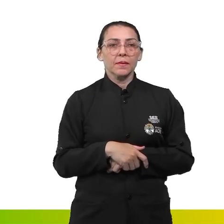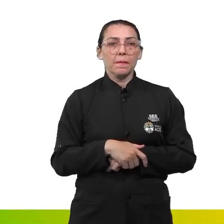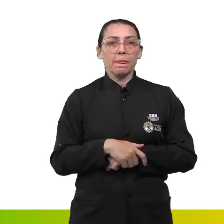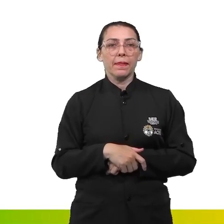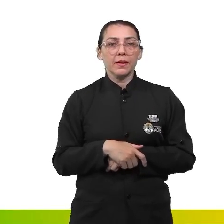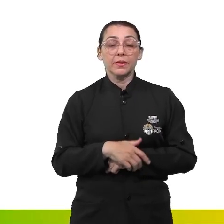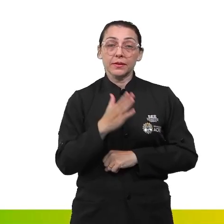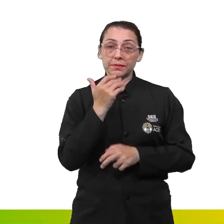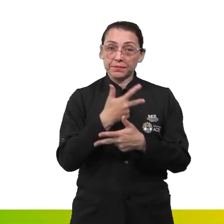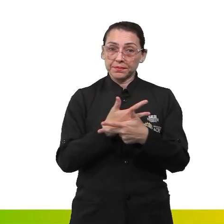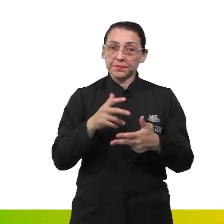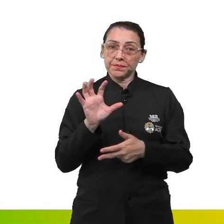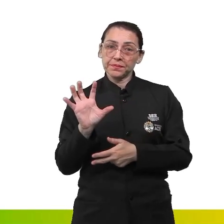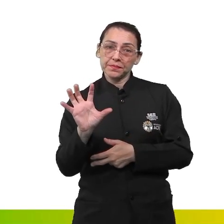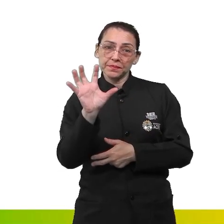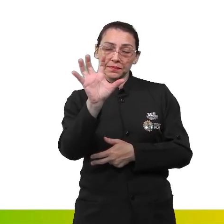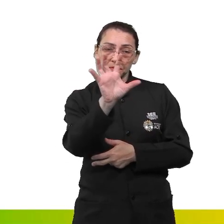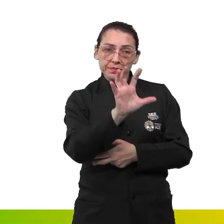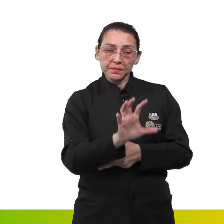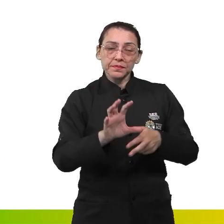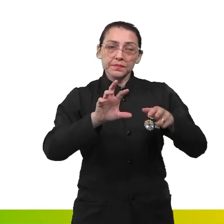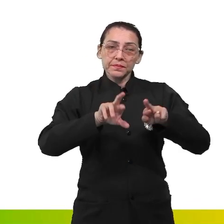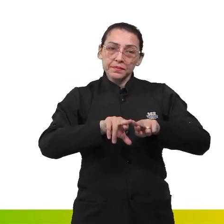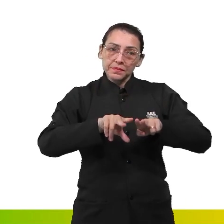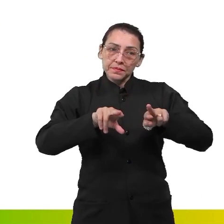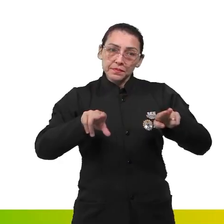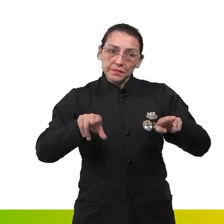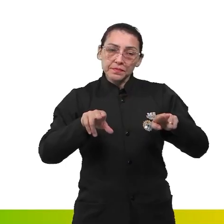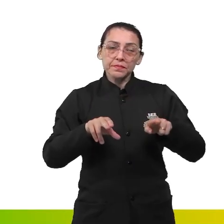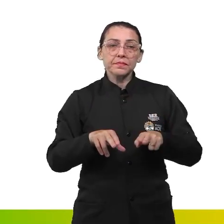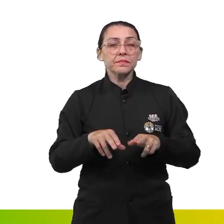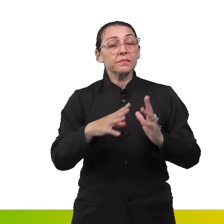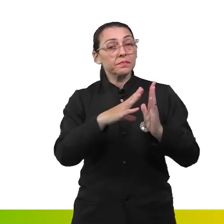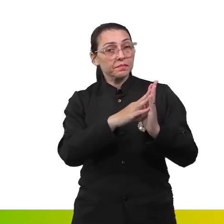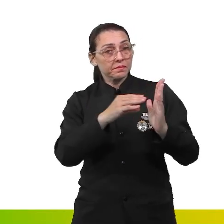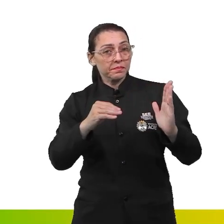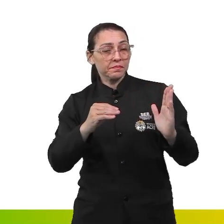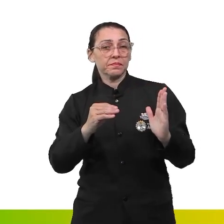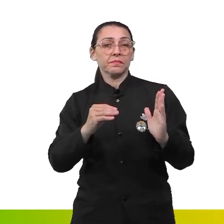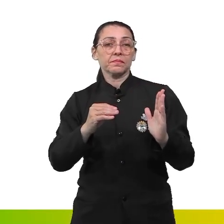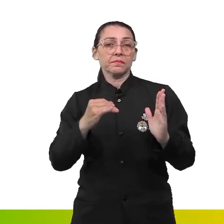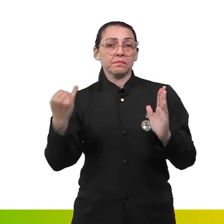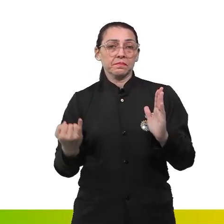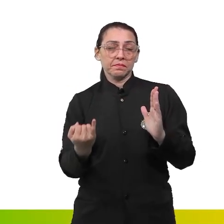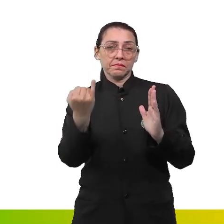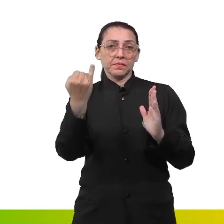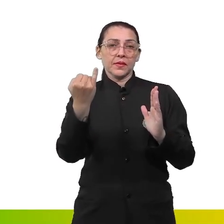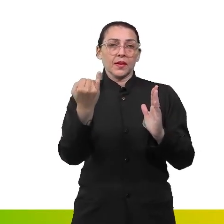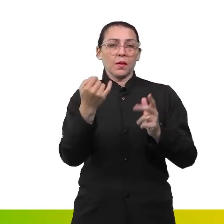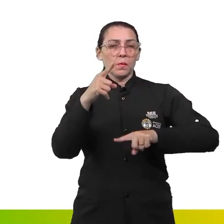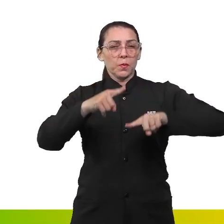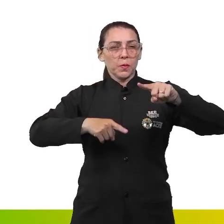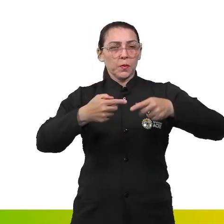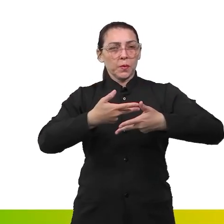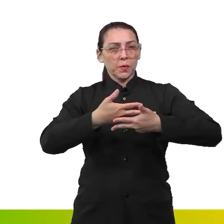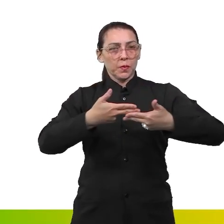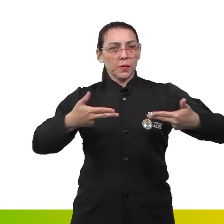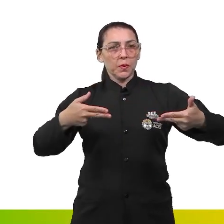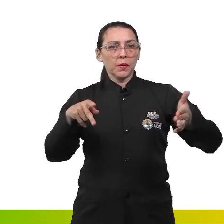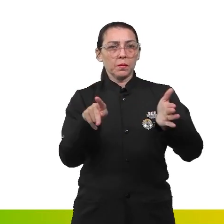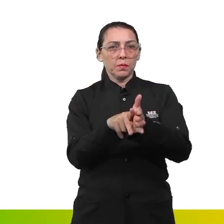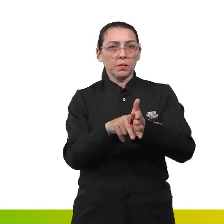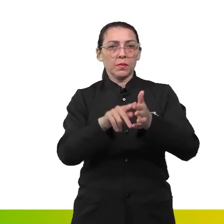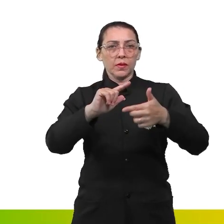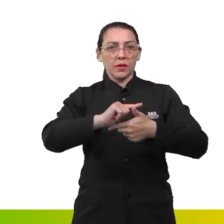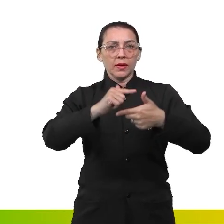culinária regional, pessoal, é essa diversidade aí e que reflete a riqueza de ingredientes